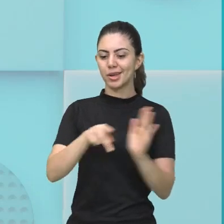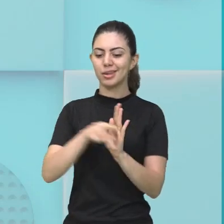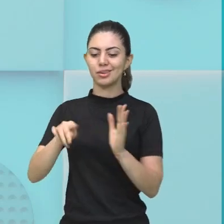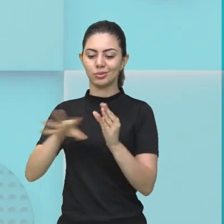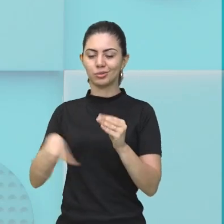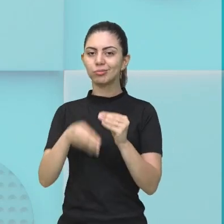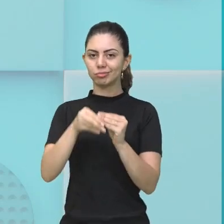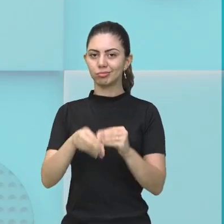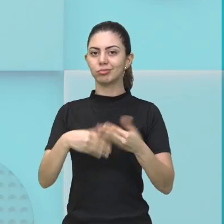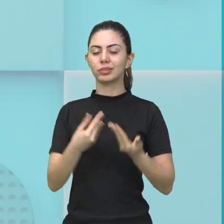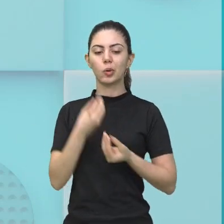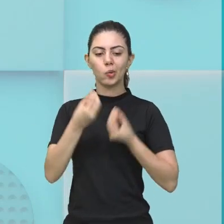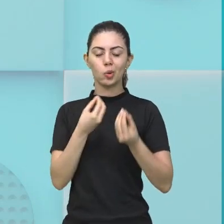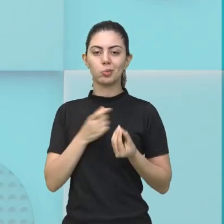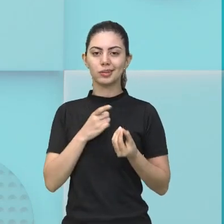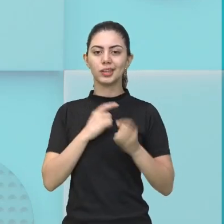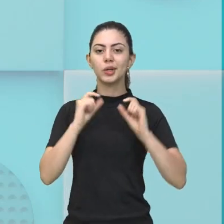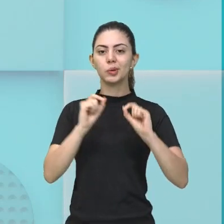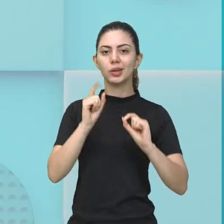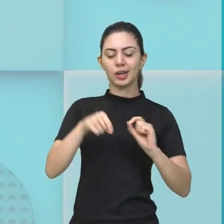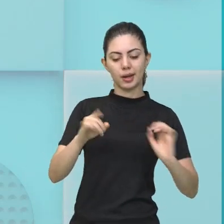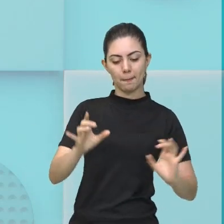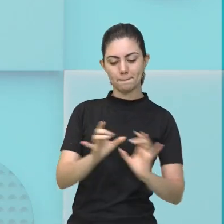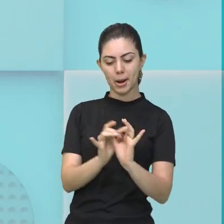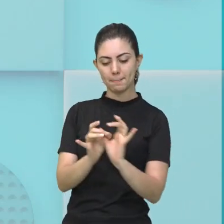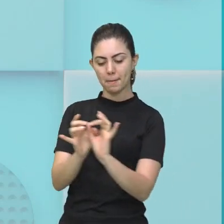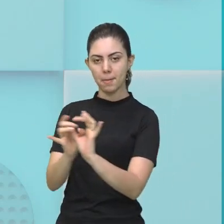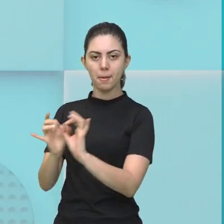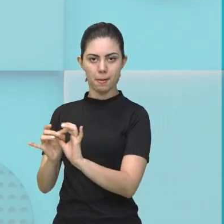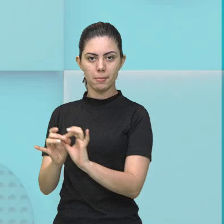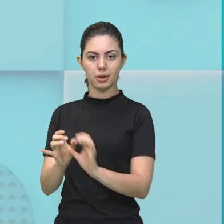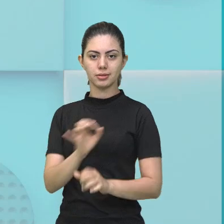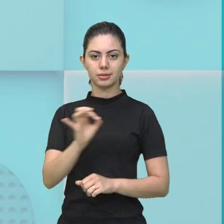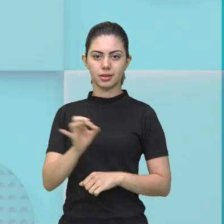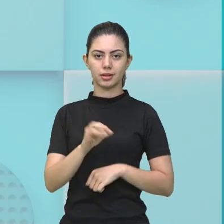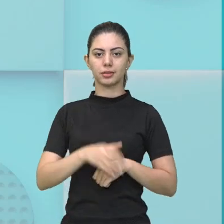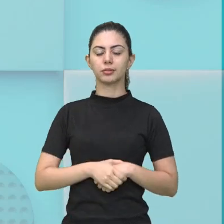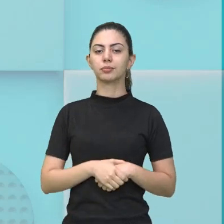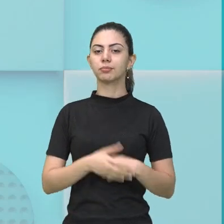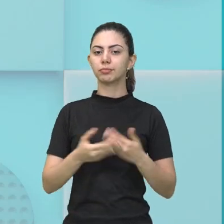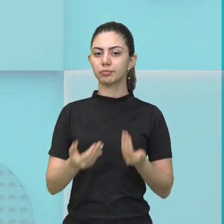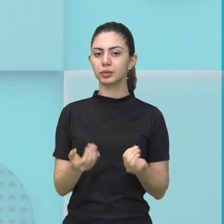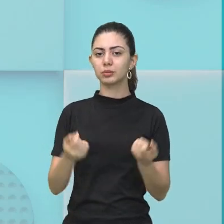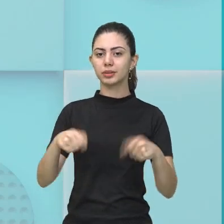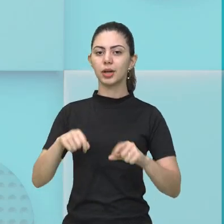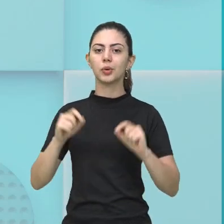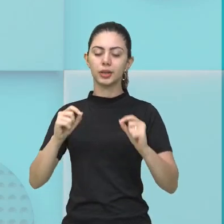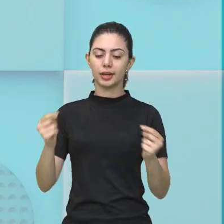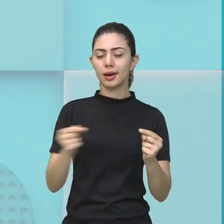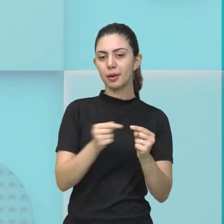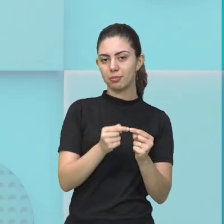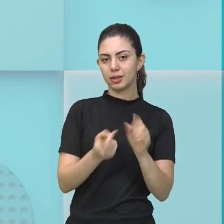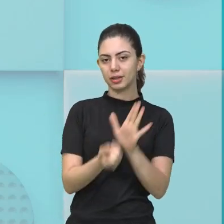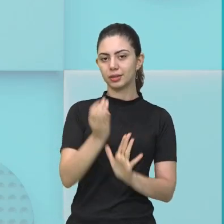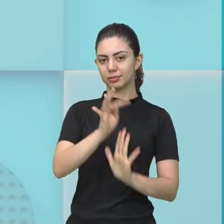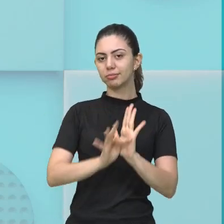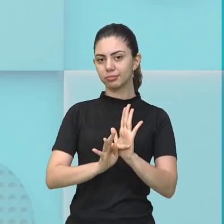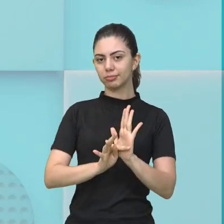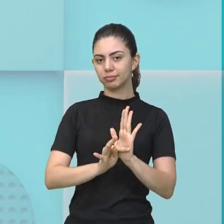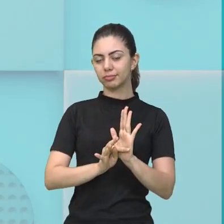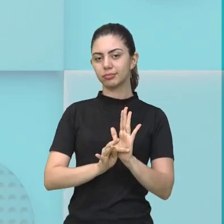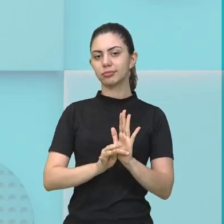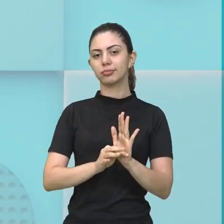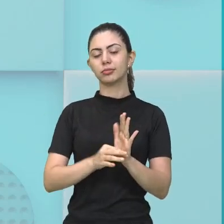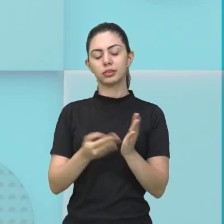como eles vão intercalando uns aos outros, como eles vão se manifestando para dar a ideia geral do que a gente está tentando apresentar, de